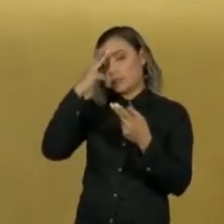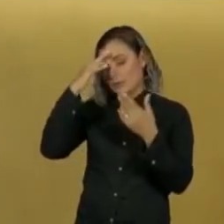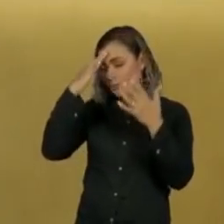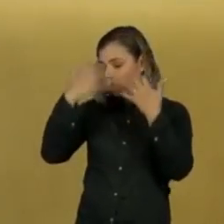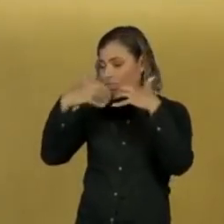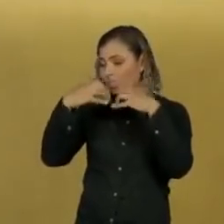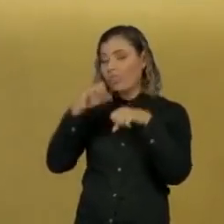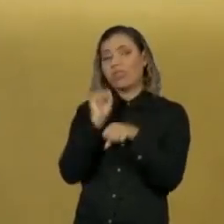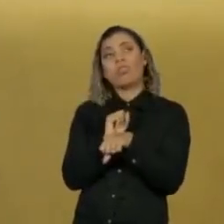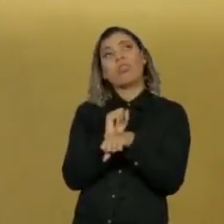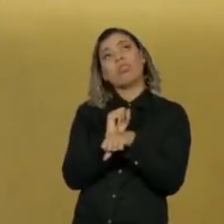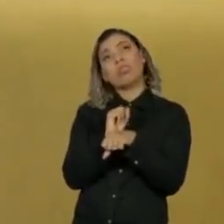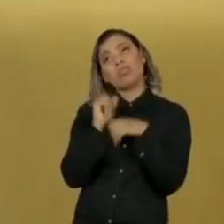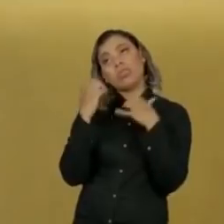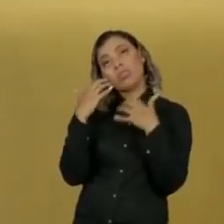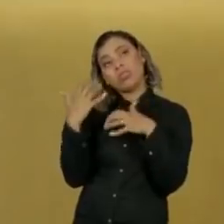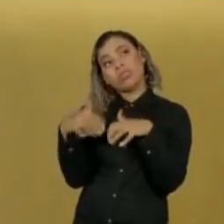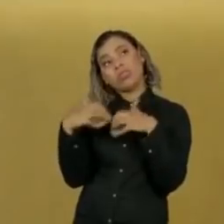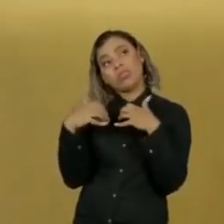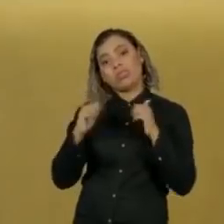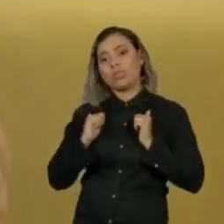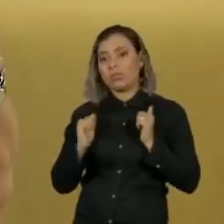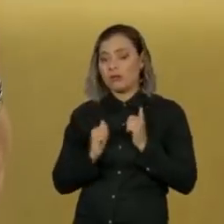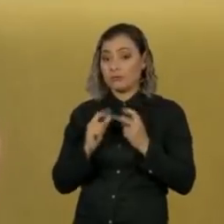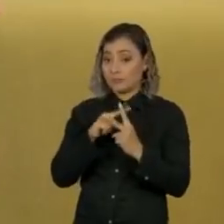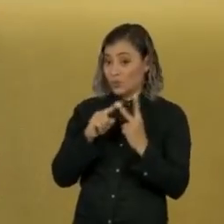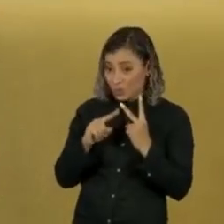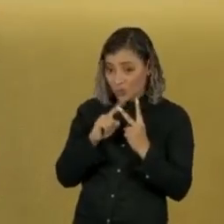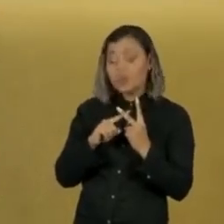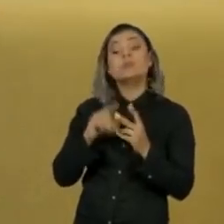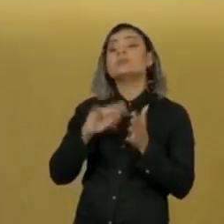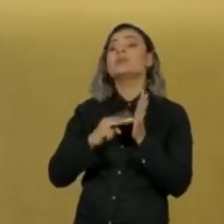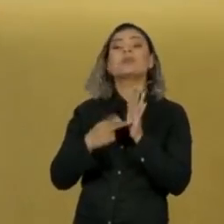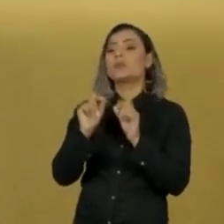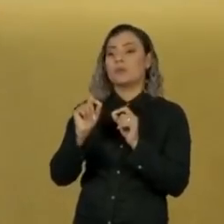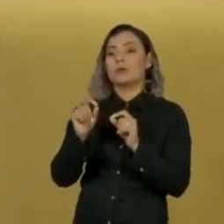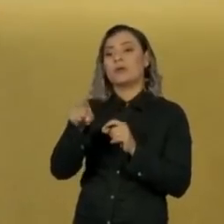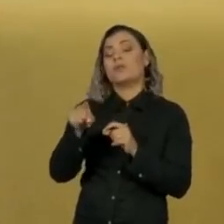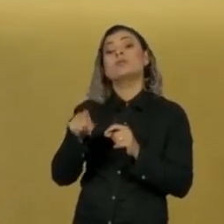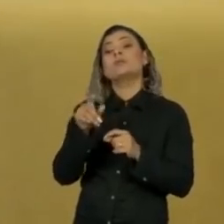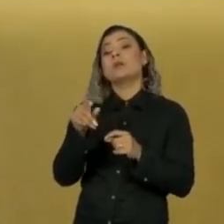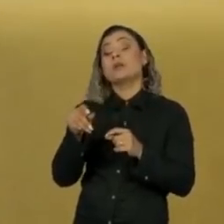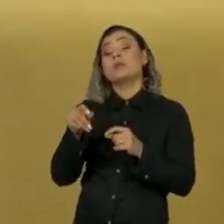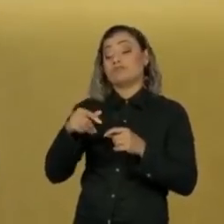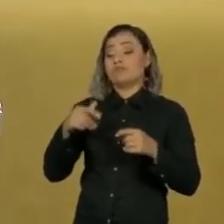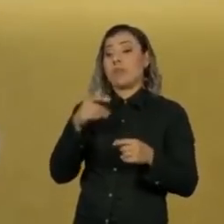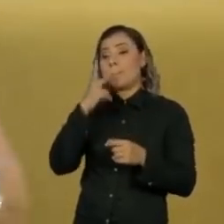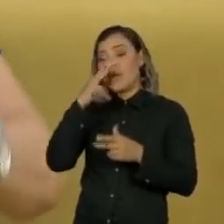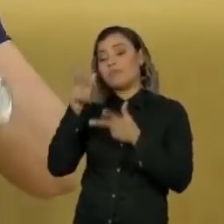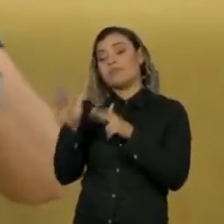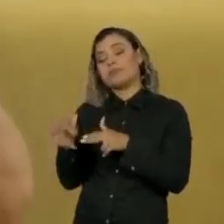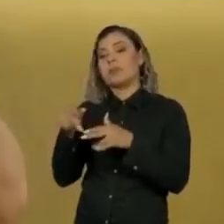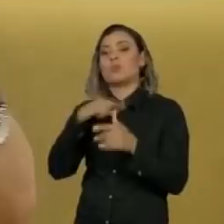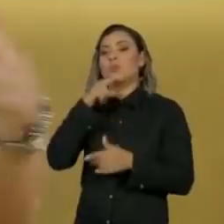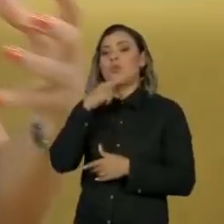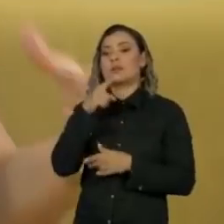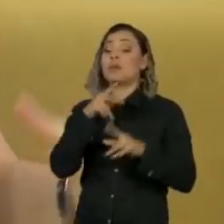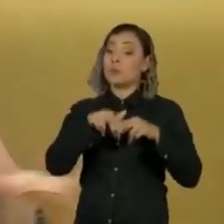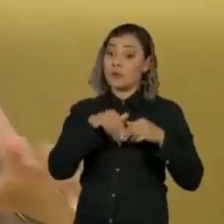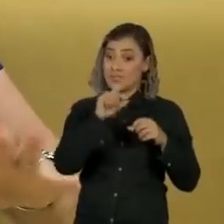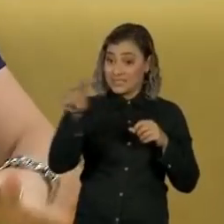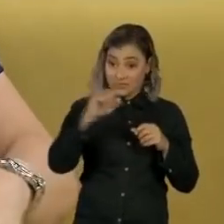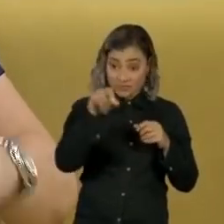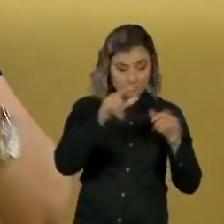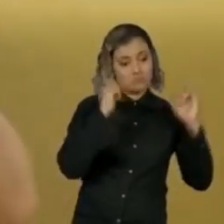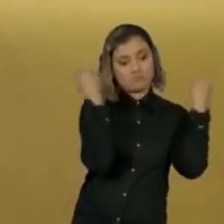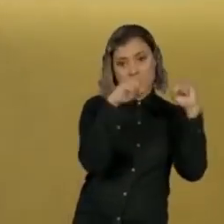ativo mentalmente e ser ativo fisicamente significa também que você tem melhor saúde. Né? Então, se você, vamos